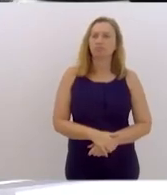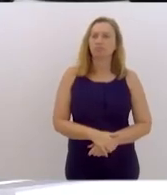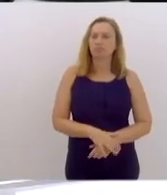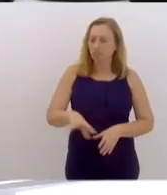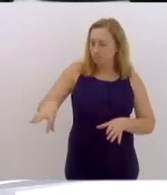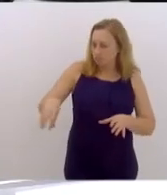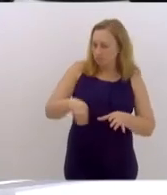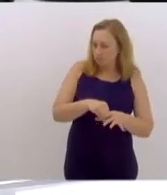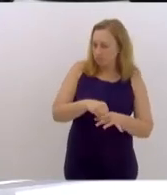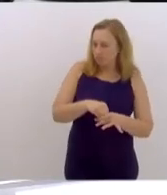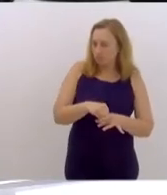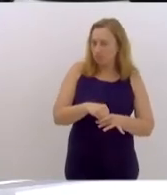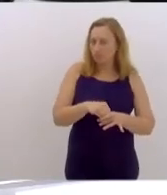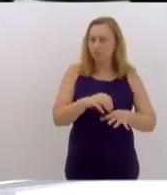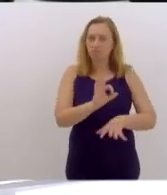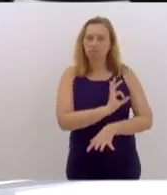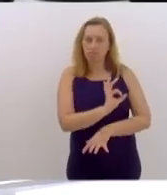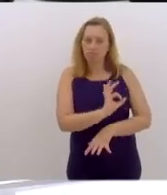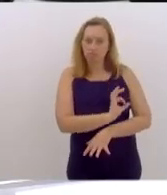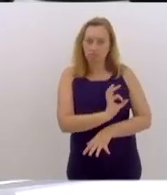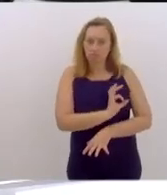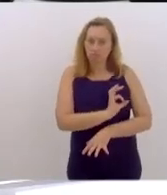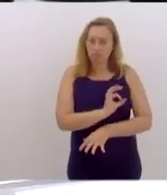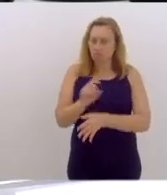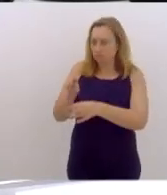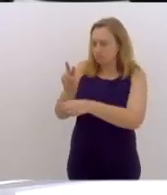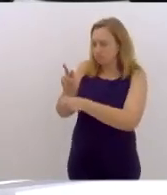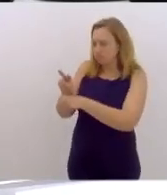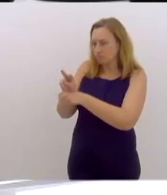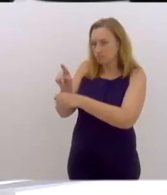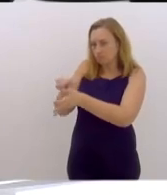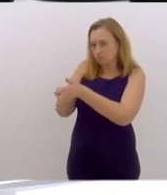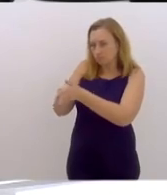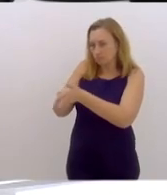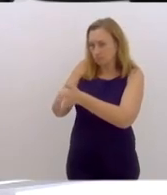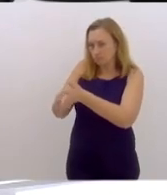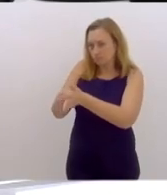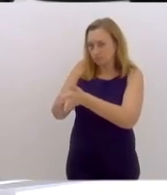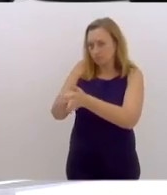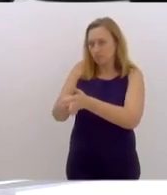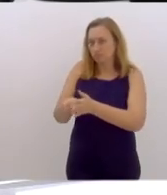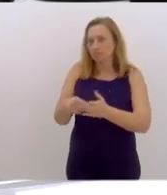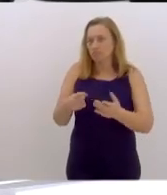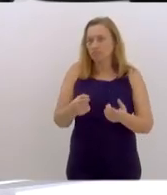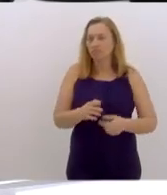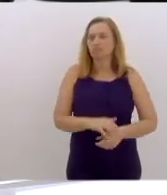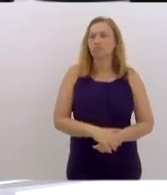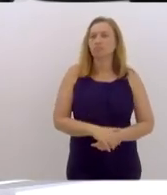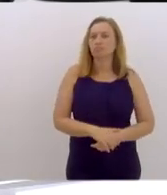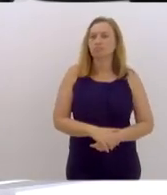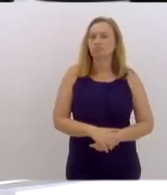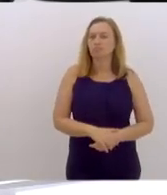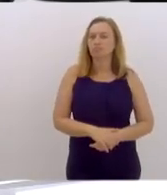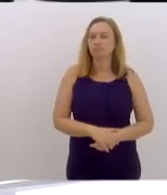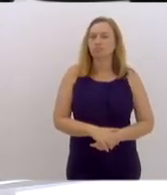integração entre os órgãos de polícia a gente fiscalização para combater a